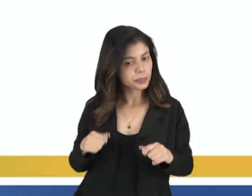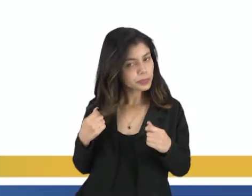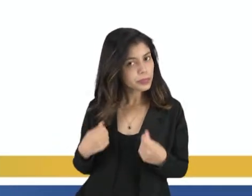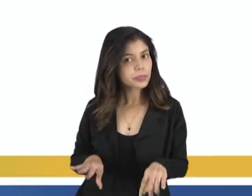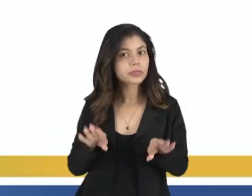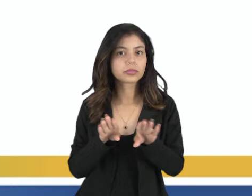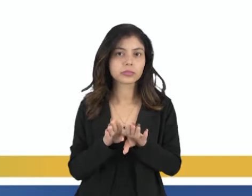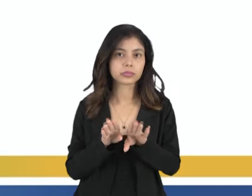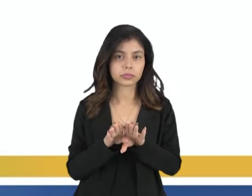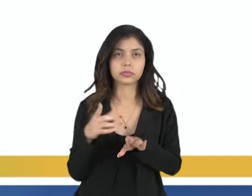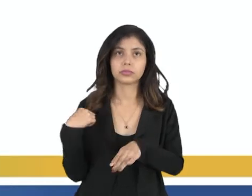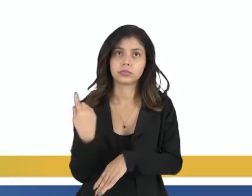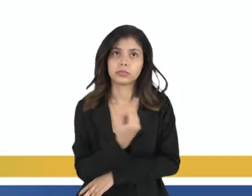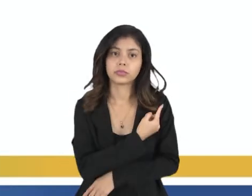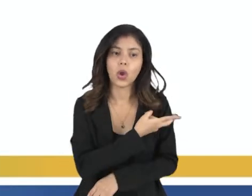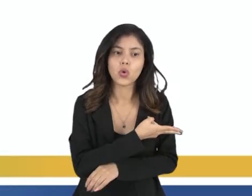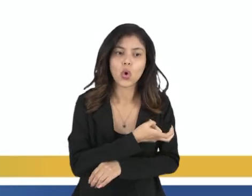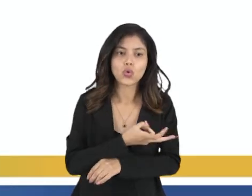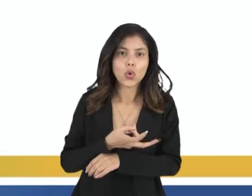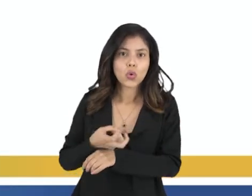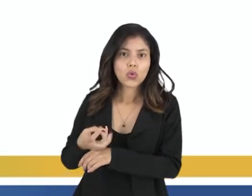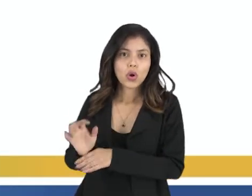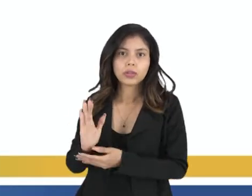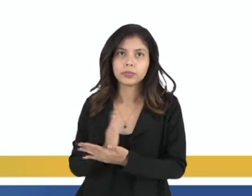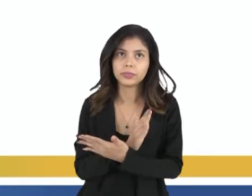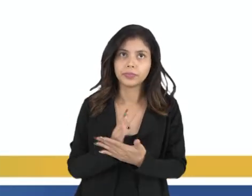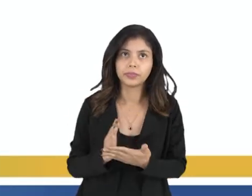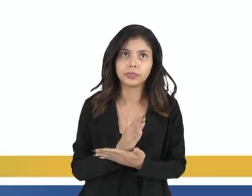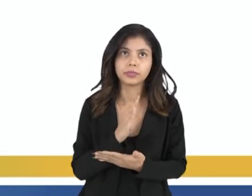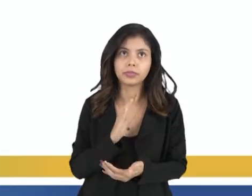necessário que a gente absorva alguns